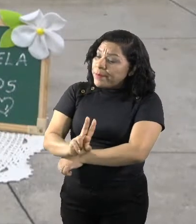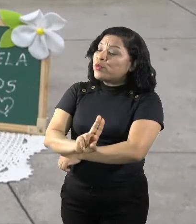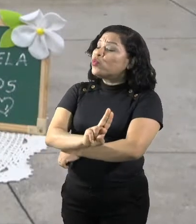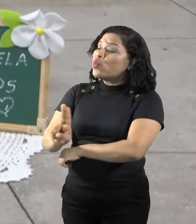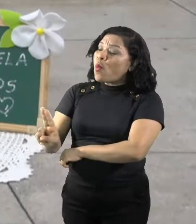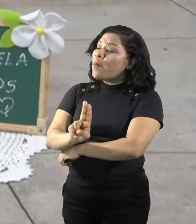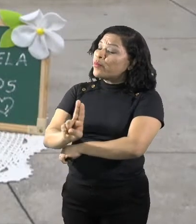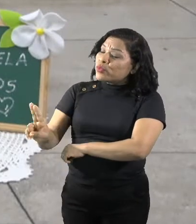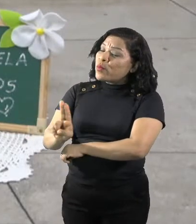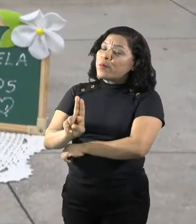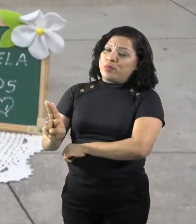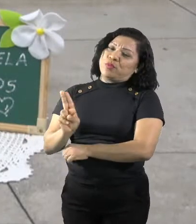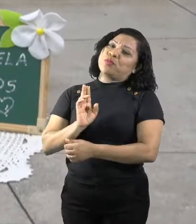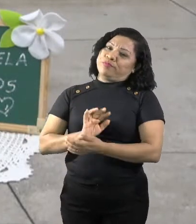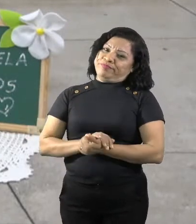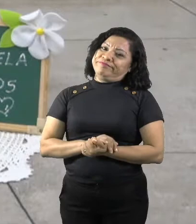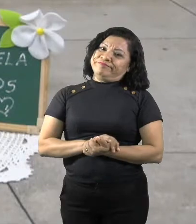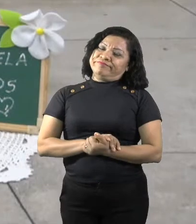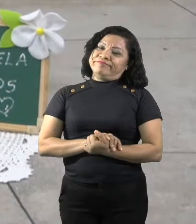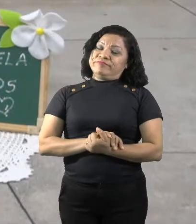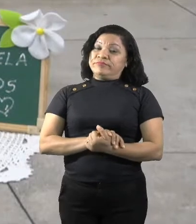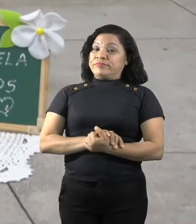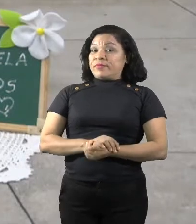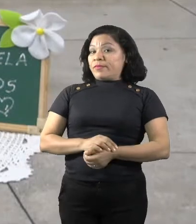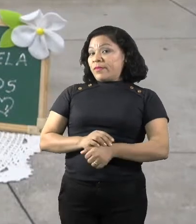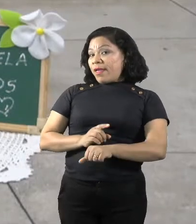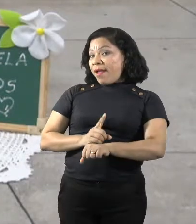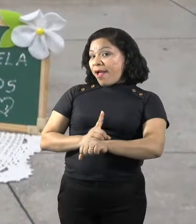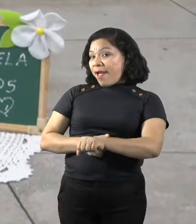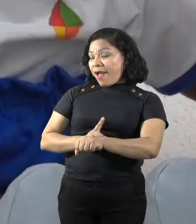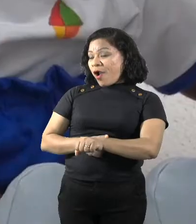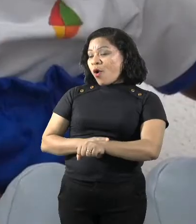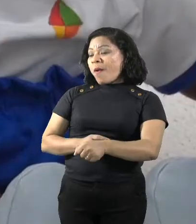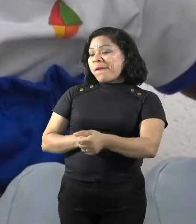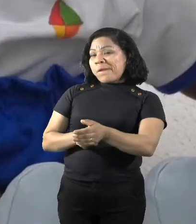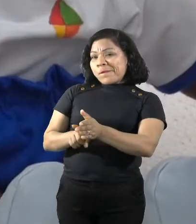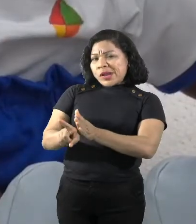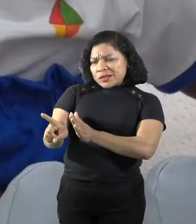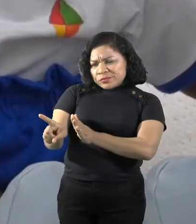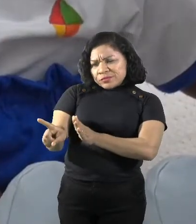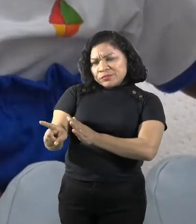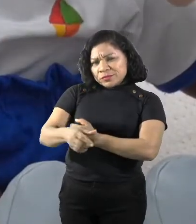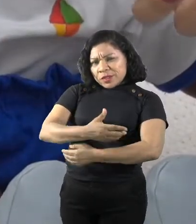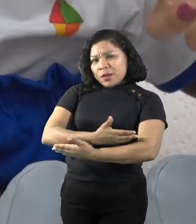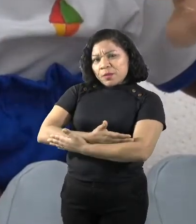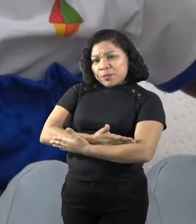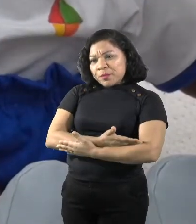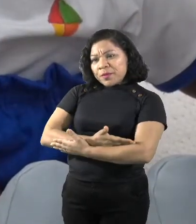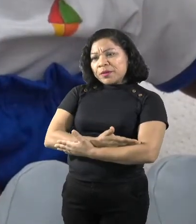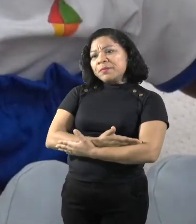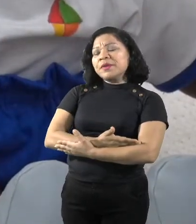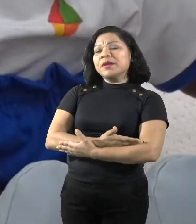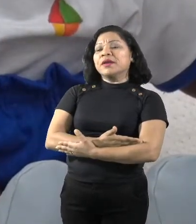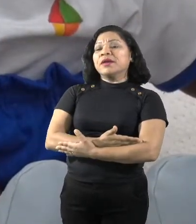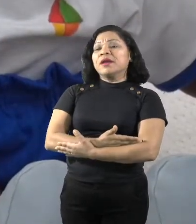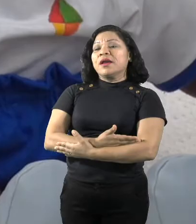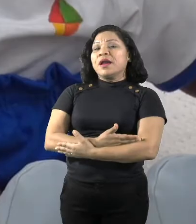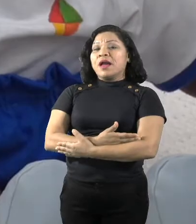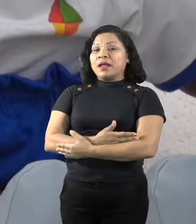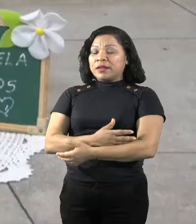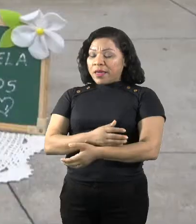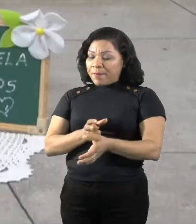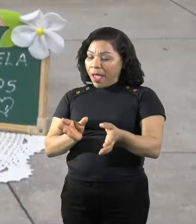é hora de você estar perguntando ao seu bebê, questionando ele, movimentando ele para poder